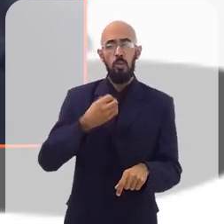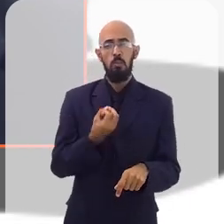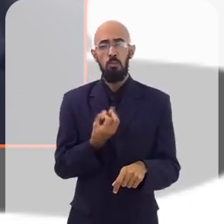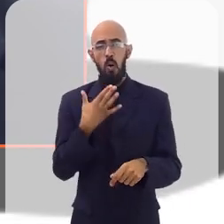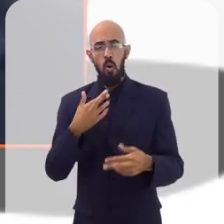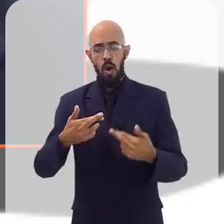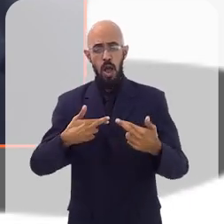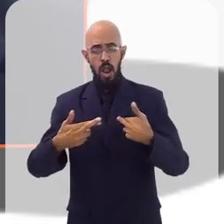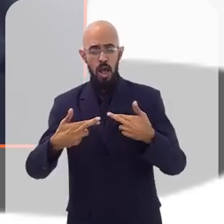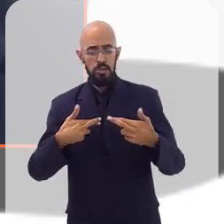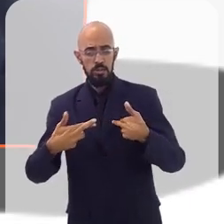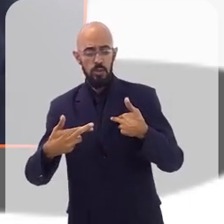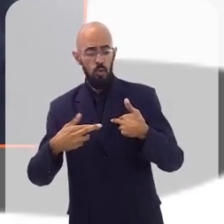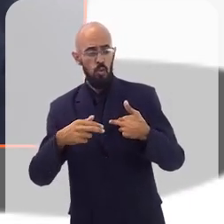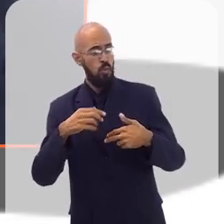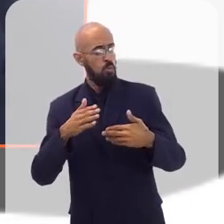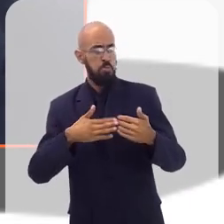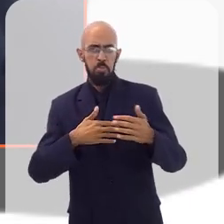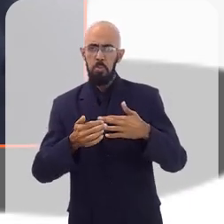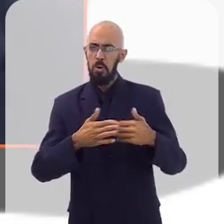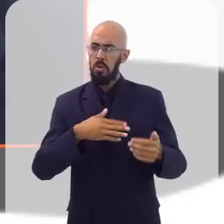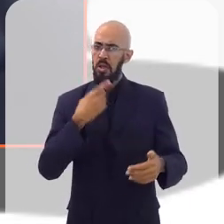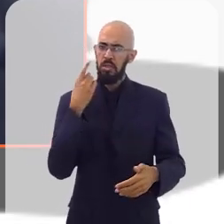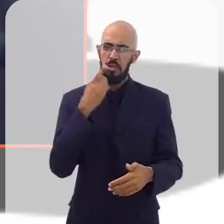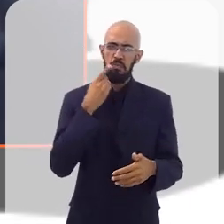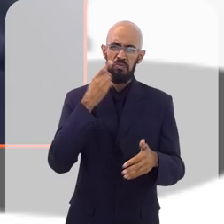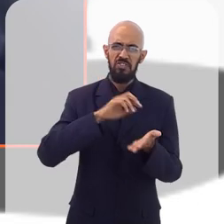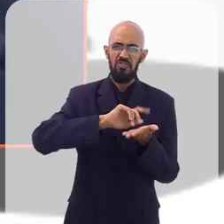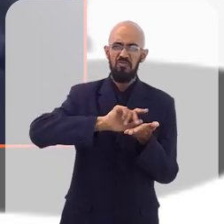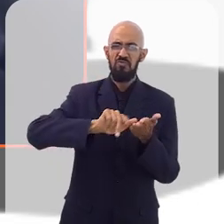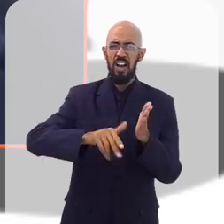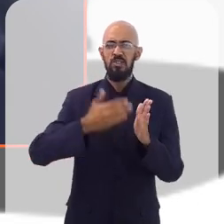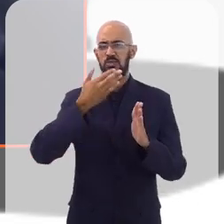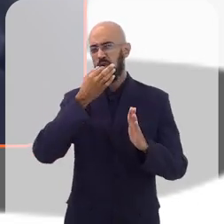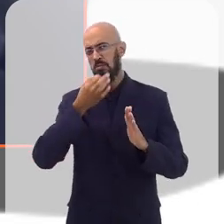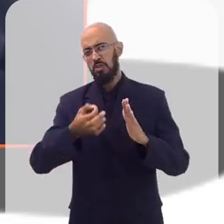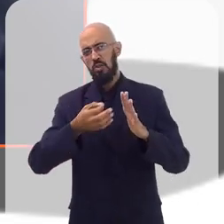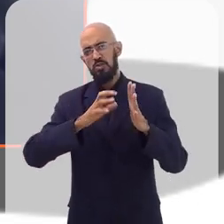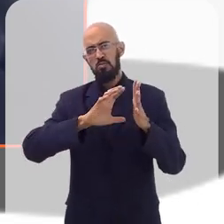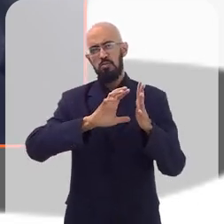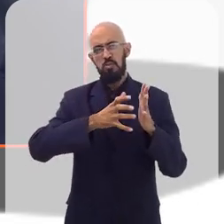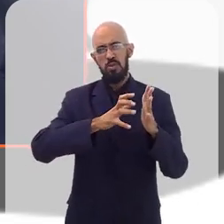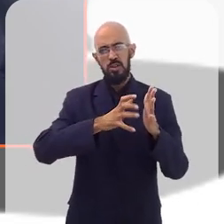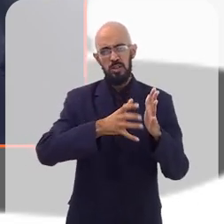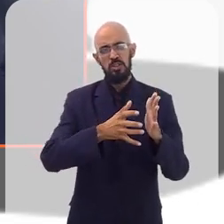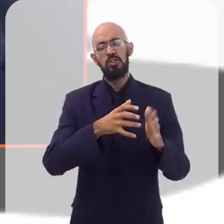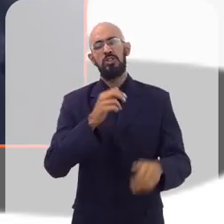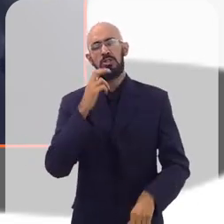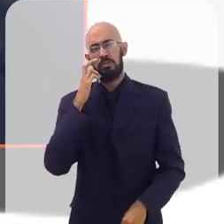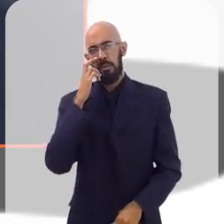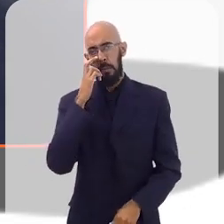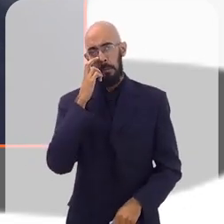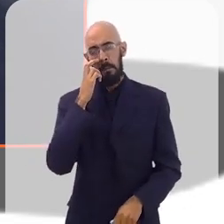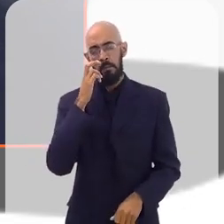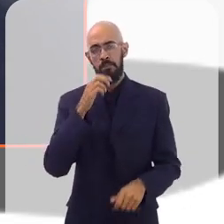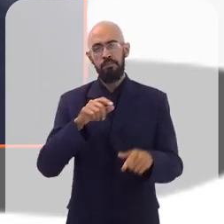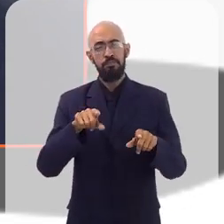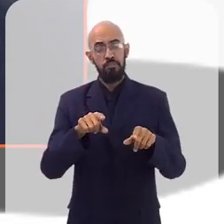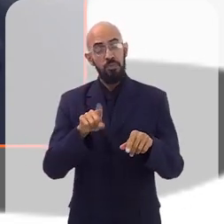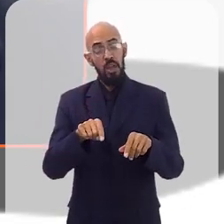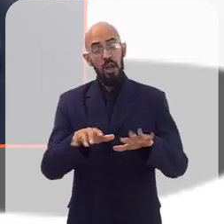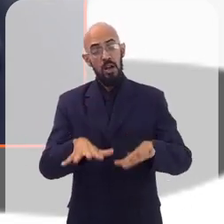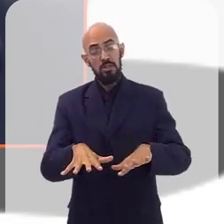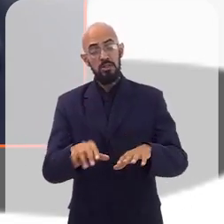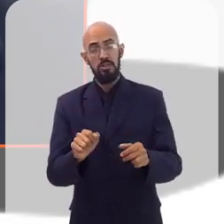aprovar meus projetos eu tenho bom relacionamento seja com deputados o com deputado diversos segmentos